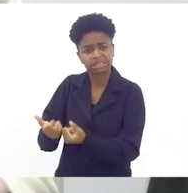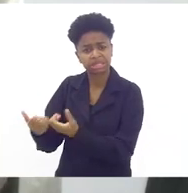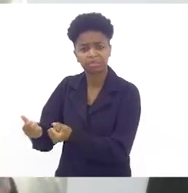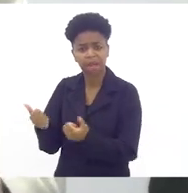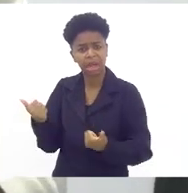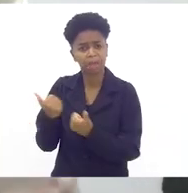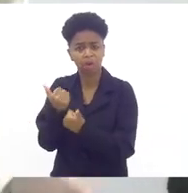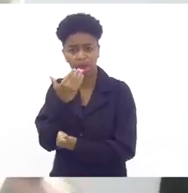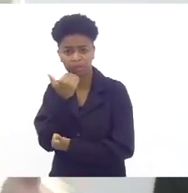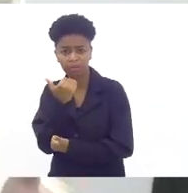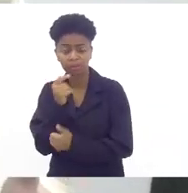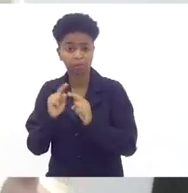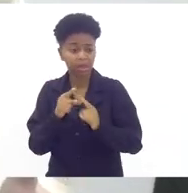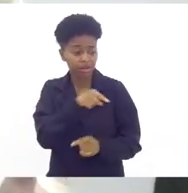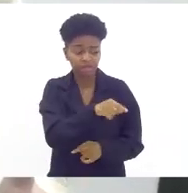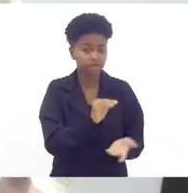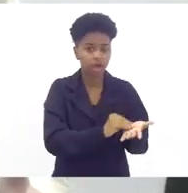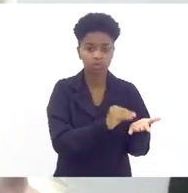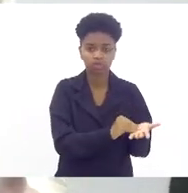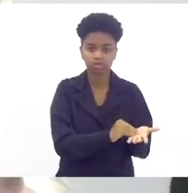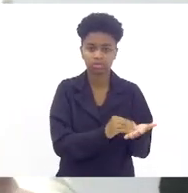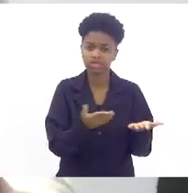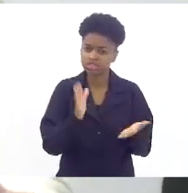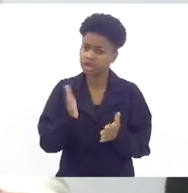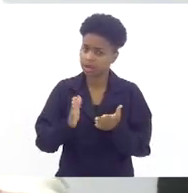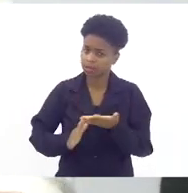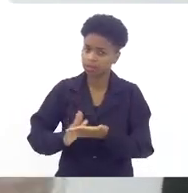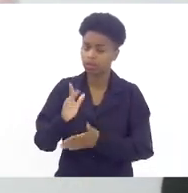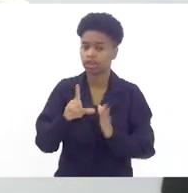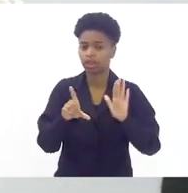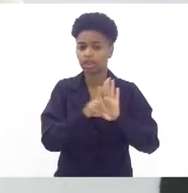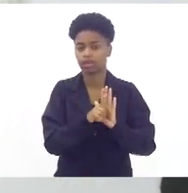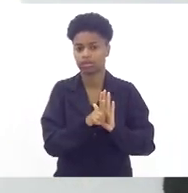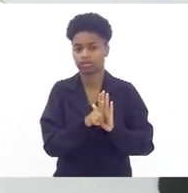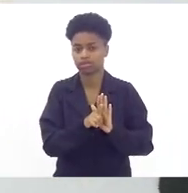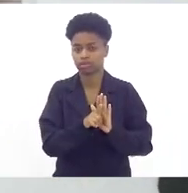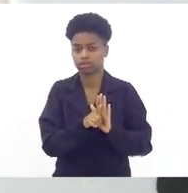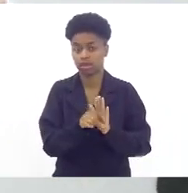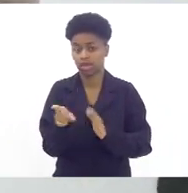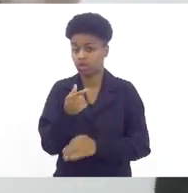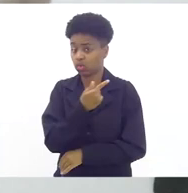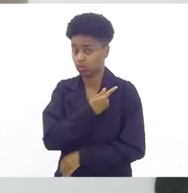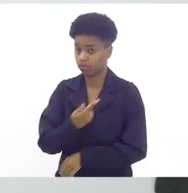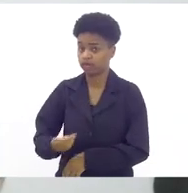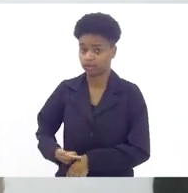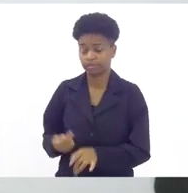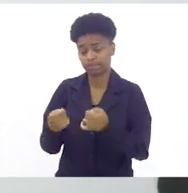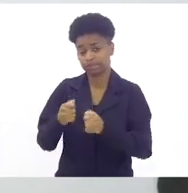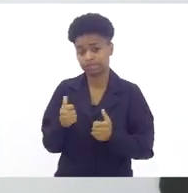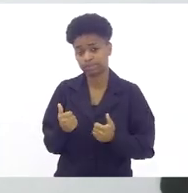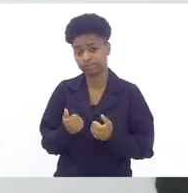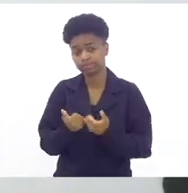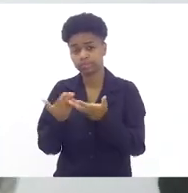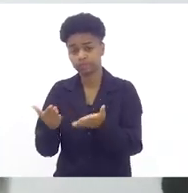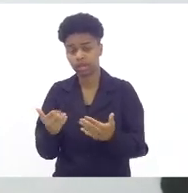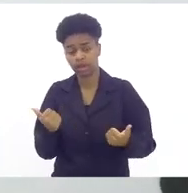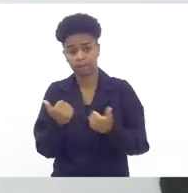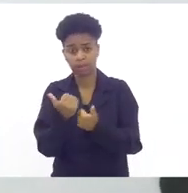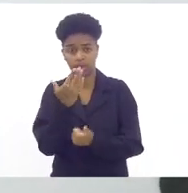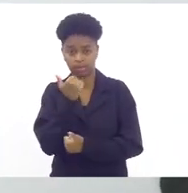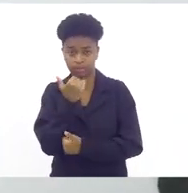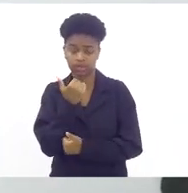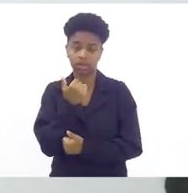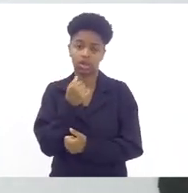menos a Faetec a gente aprovou uma lei que dá ao governo da prerrogativa de oferecer o auxílio mas que não obriga